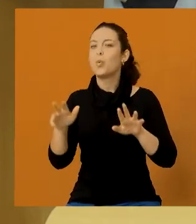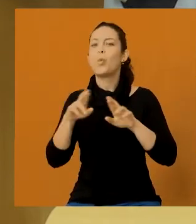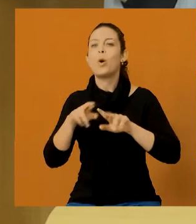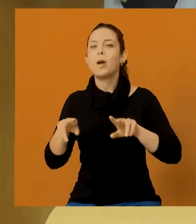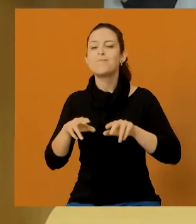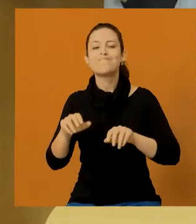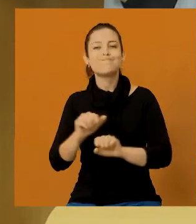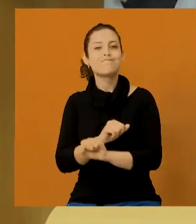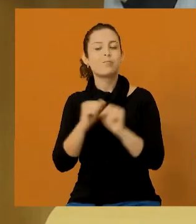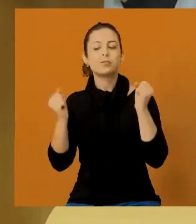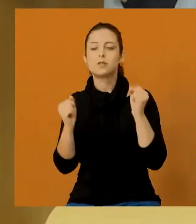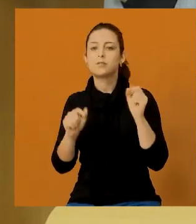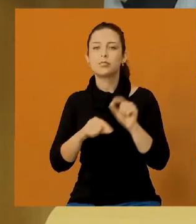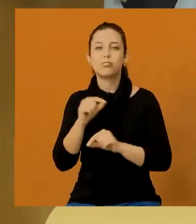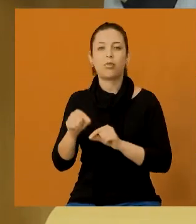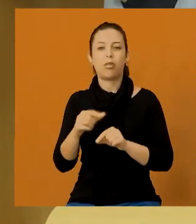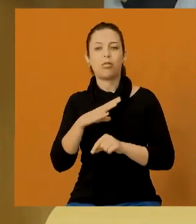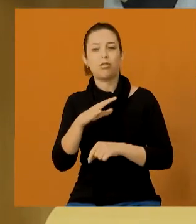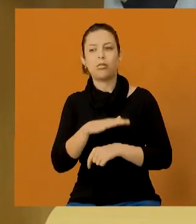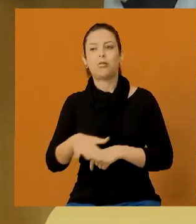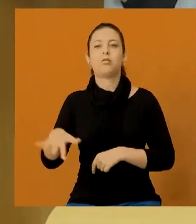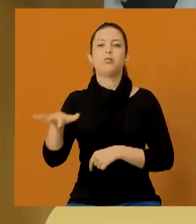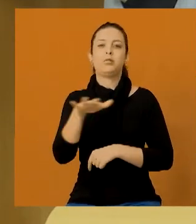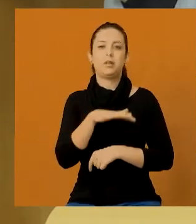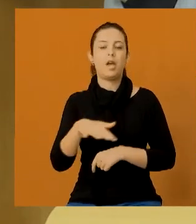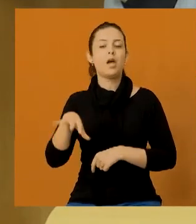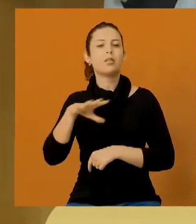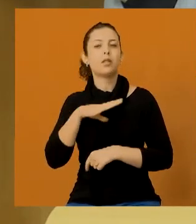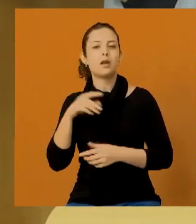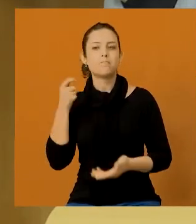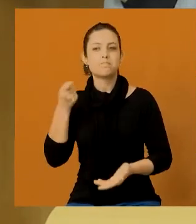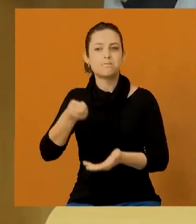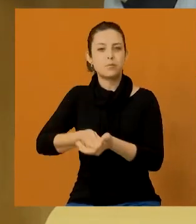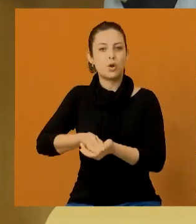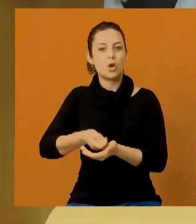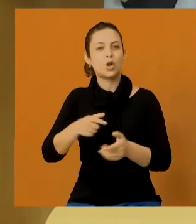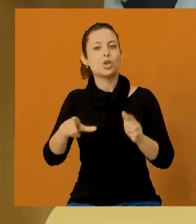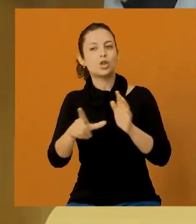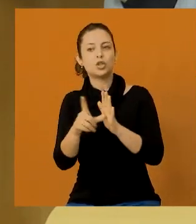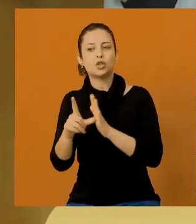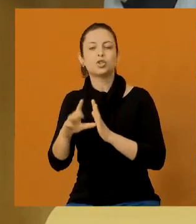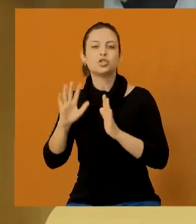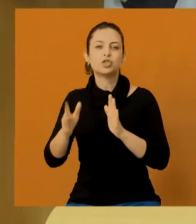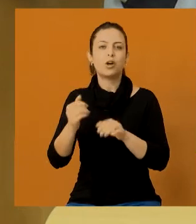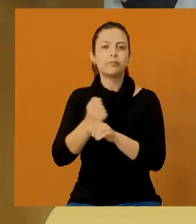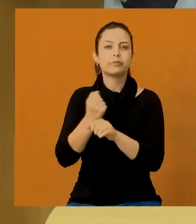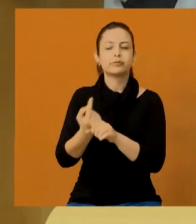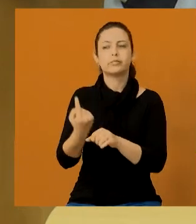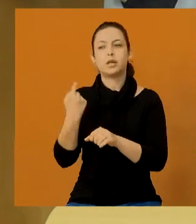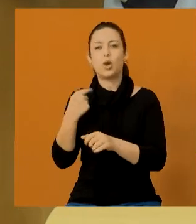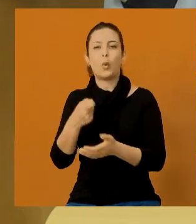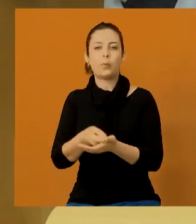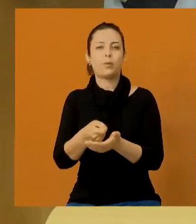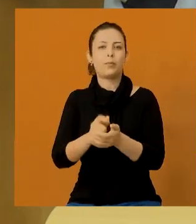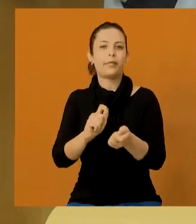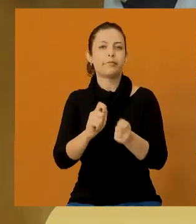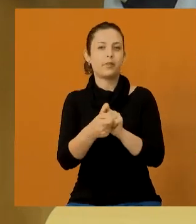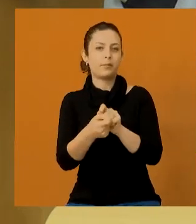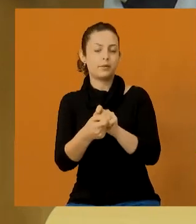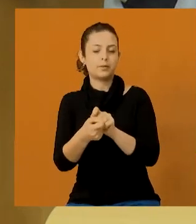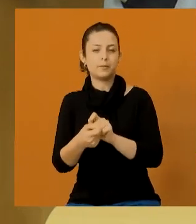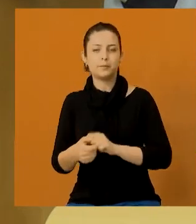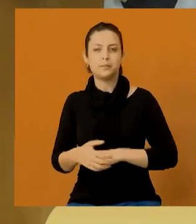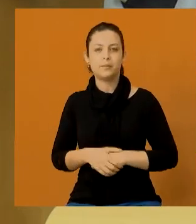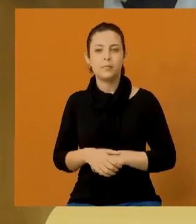a possibilidade de que o município impor aos estabelecimentos comerciais a obrigatoriedade de adaptação ao